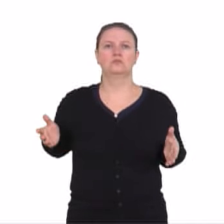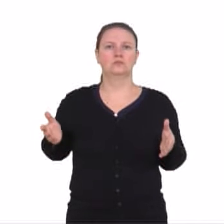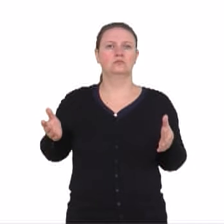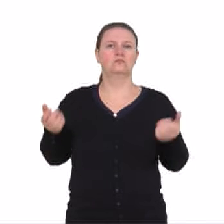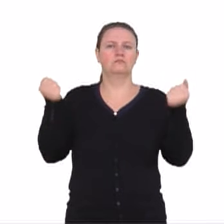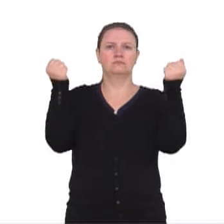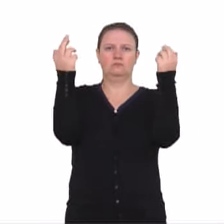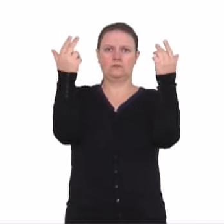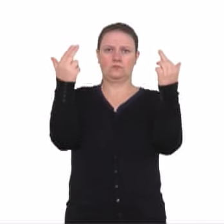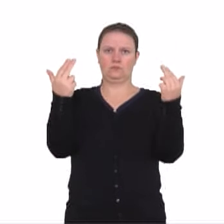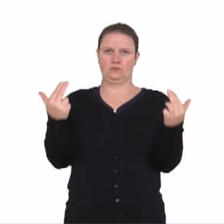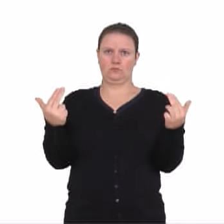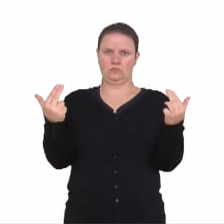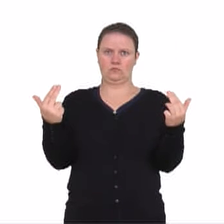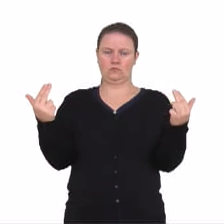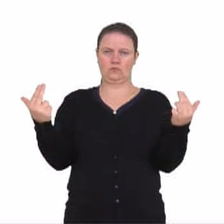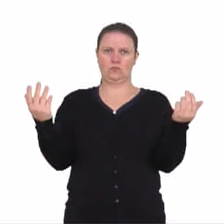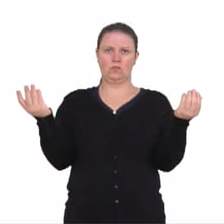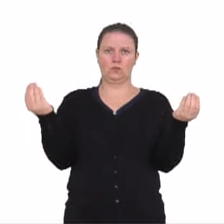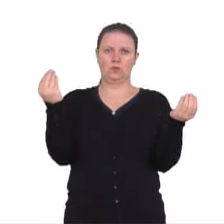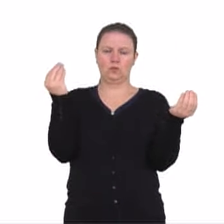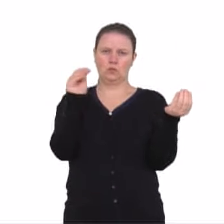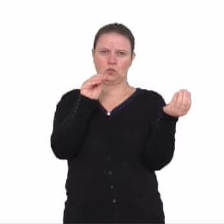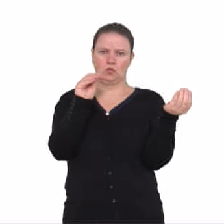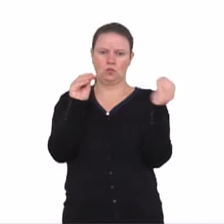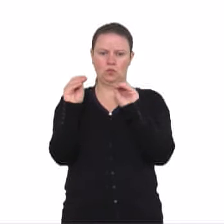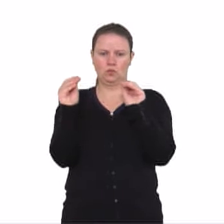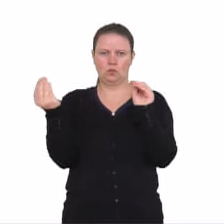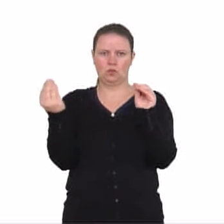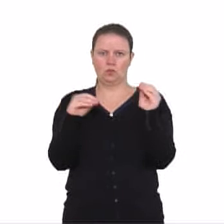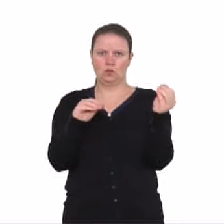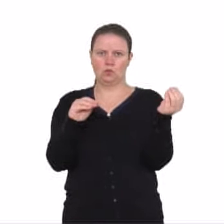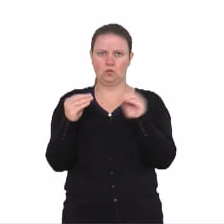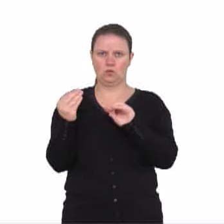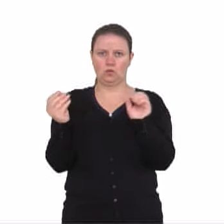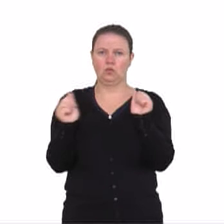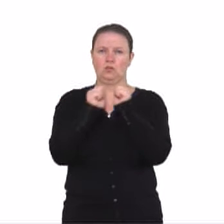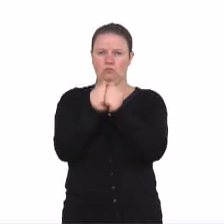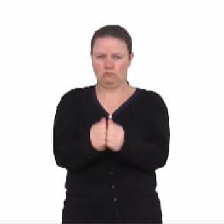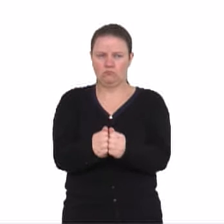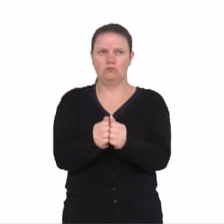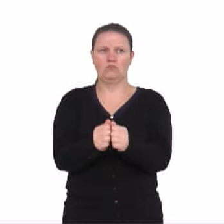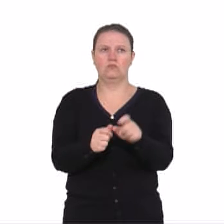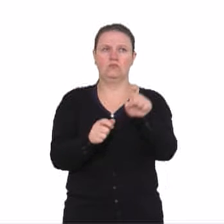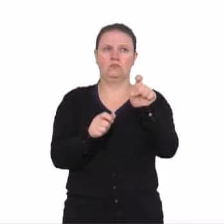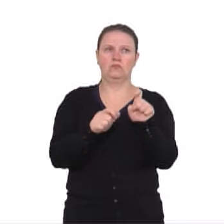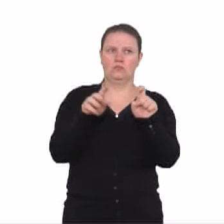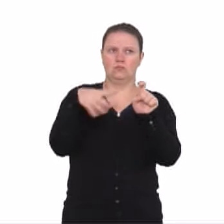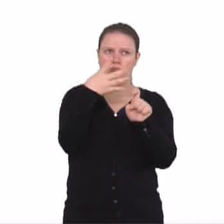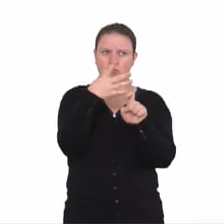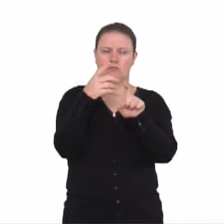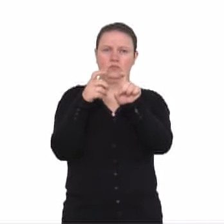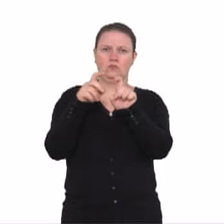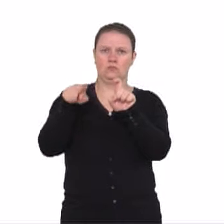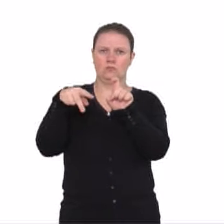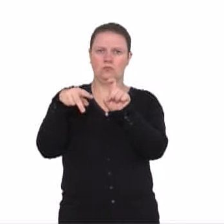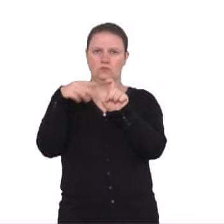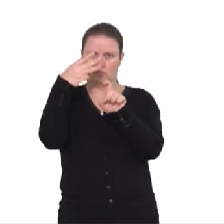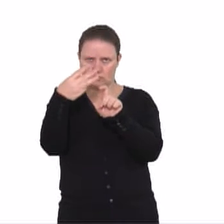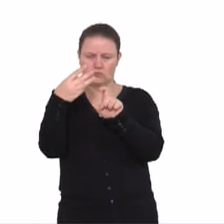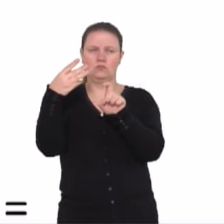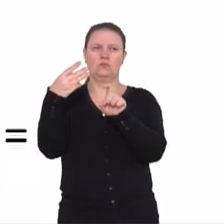comuns. Dos termos comuns do coeficiente do x4, do x3, do x2, do x e o